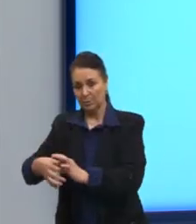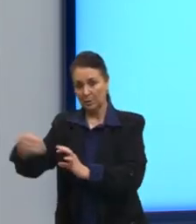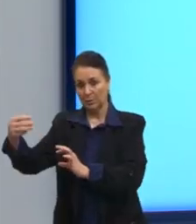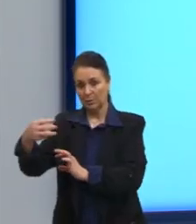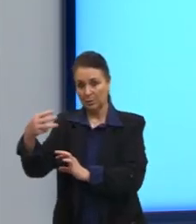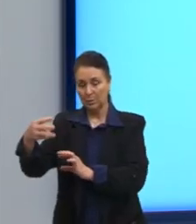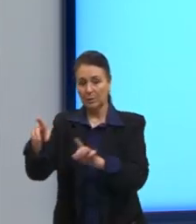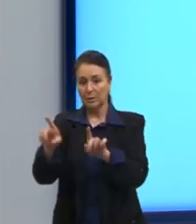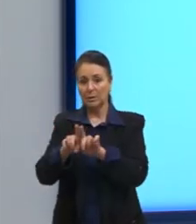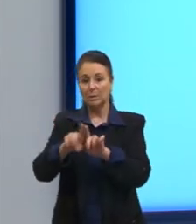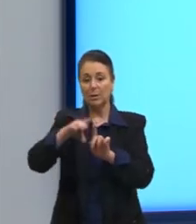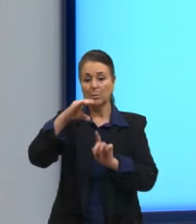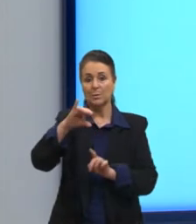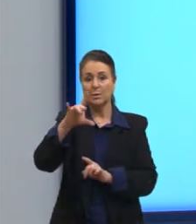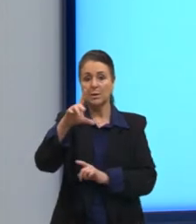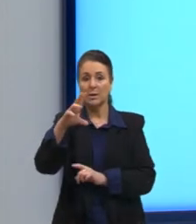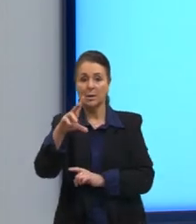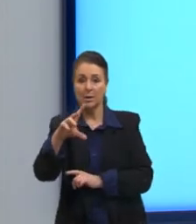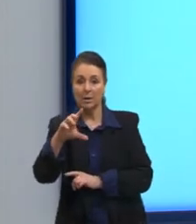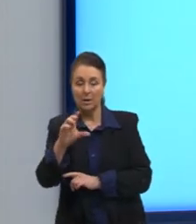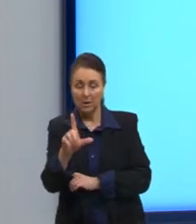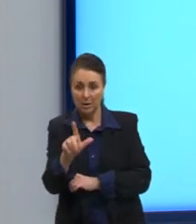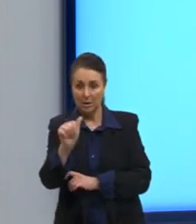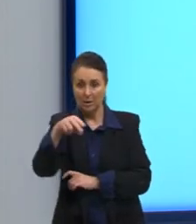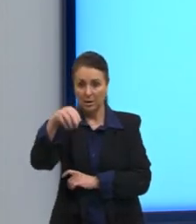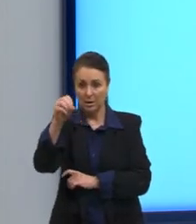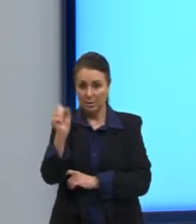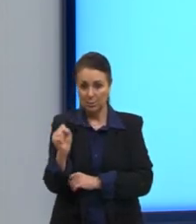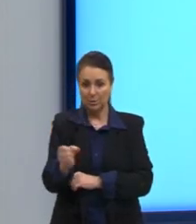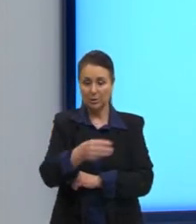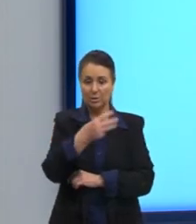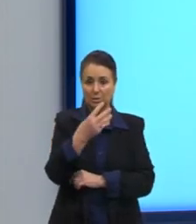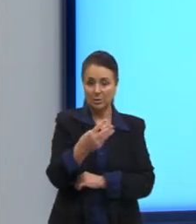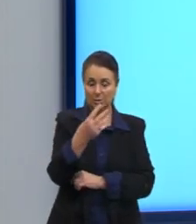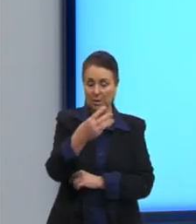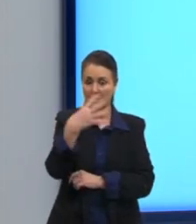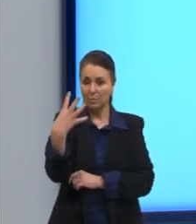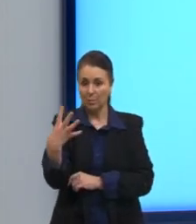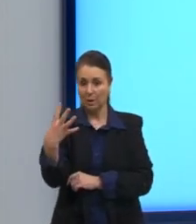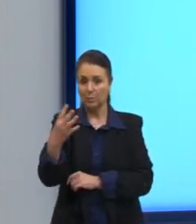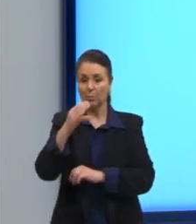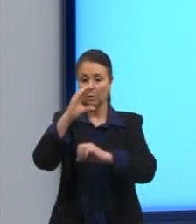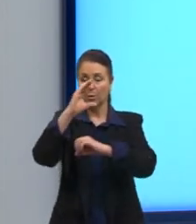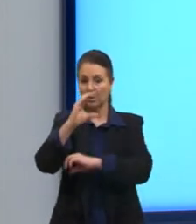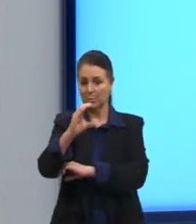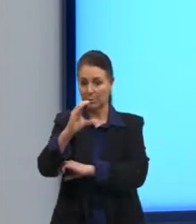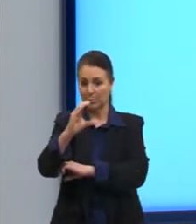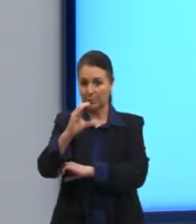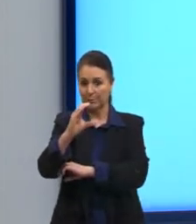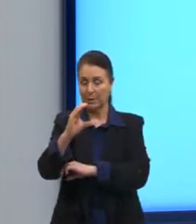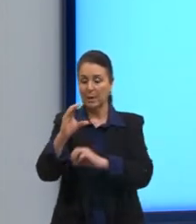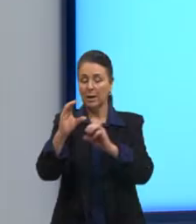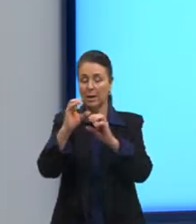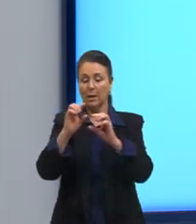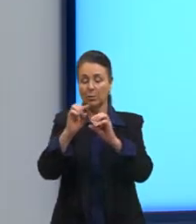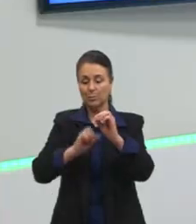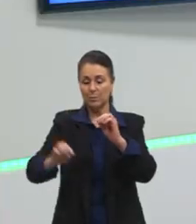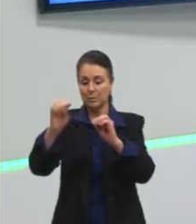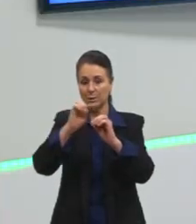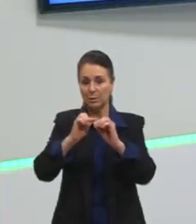os ciclanos de três ou quatro carbonos porque eles têm essa instabilidade ser um ciclo pequeno e acaba